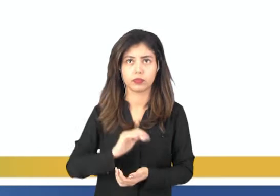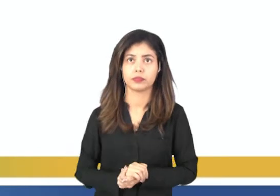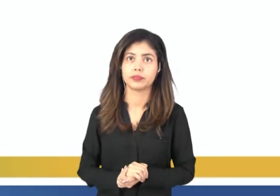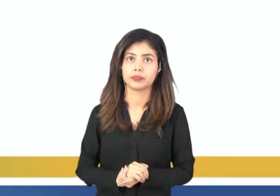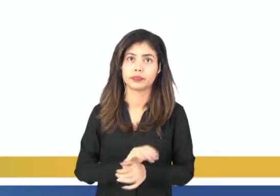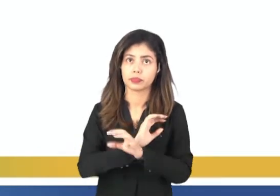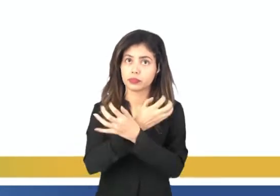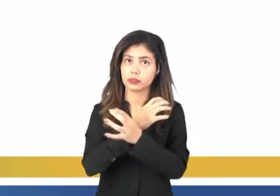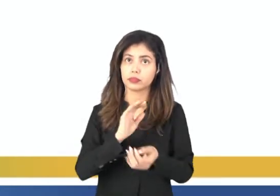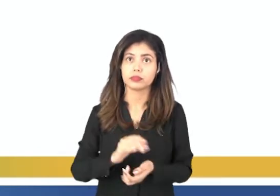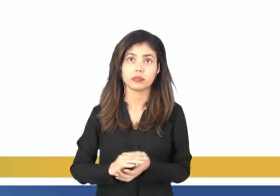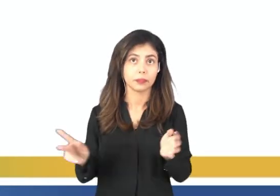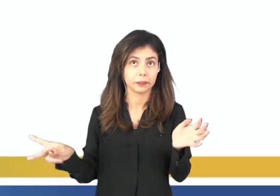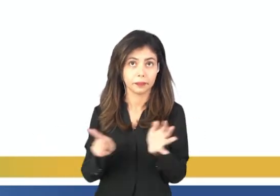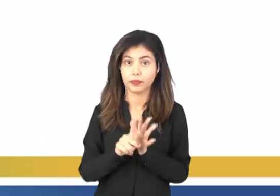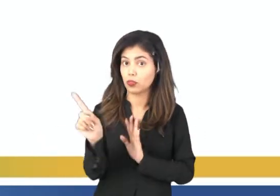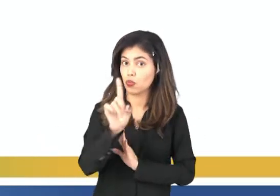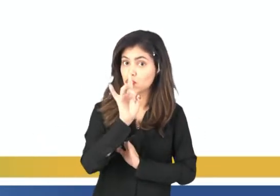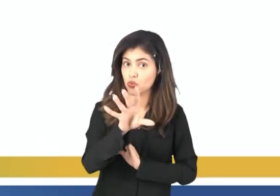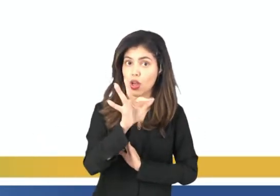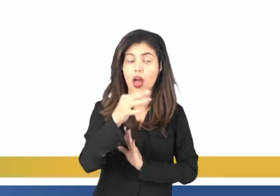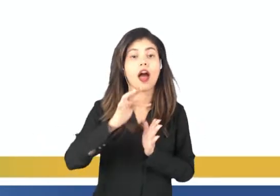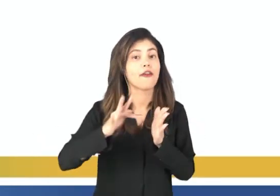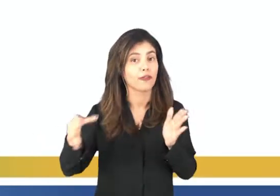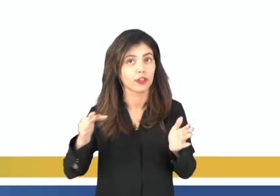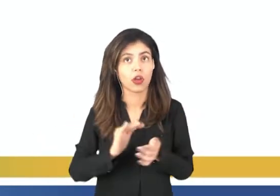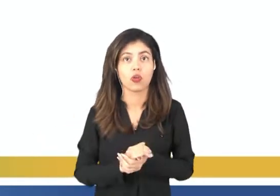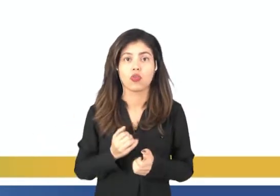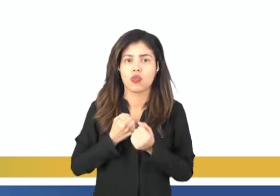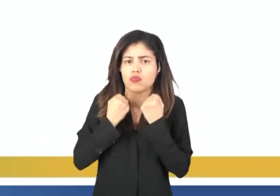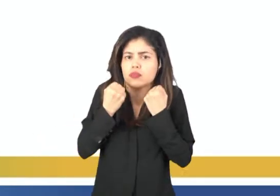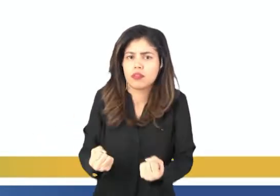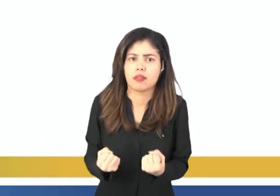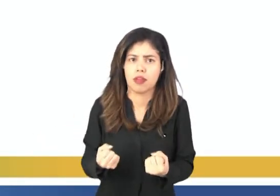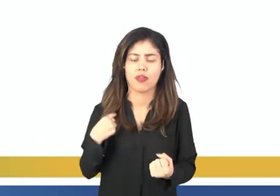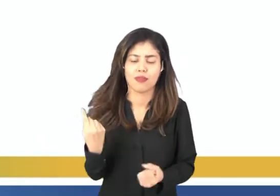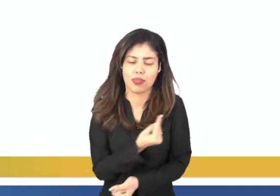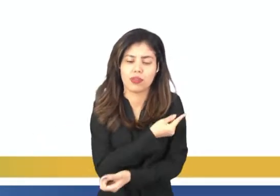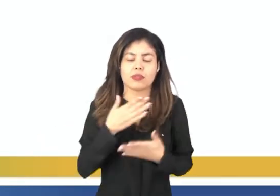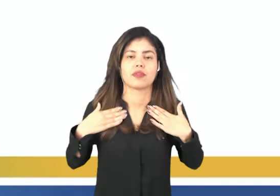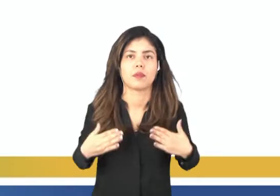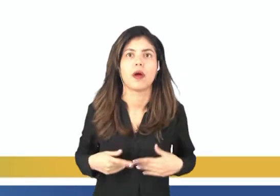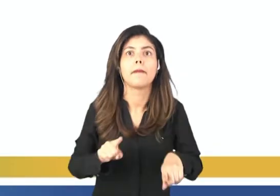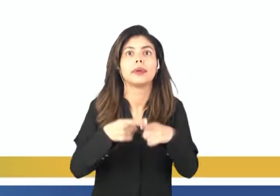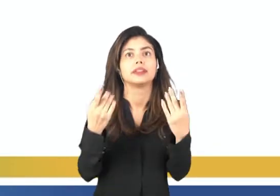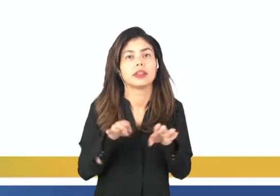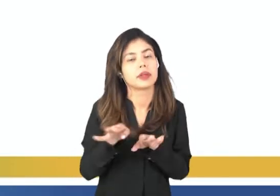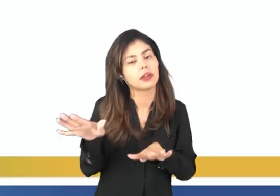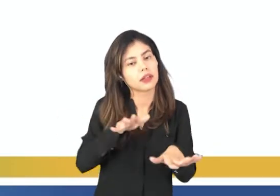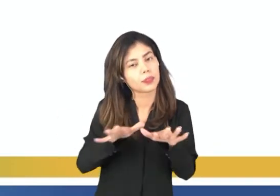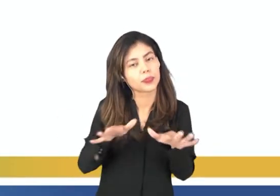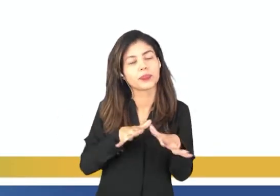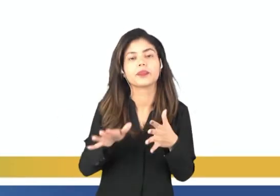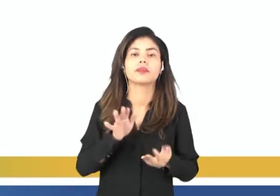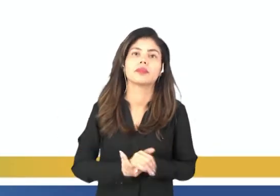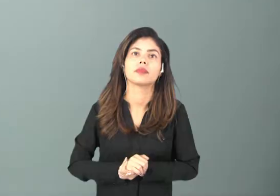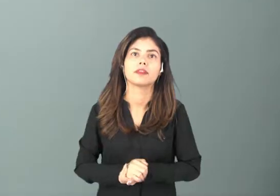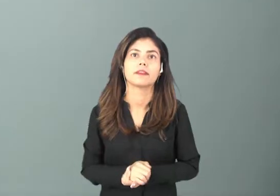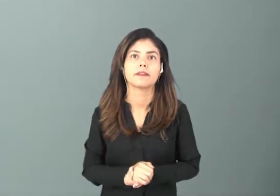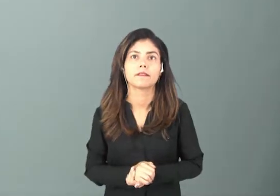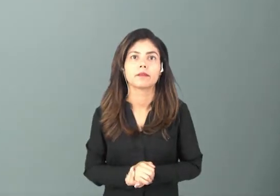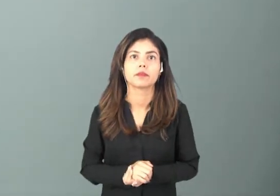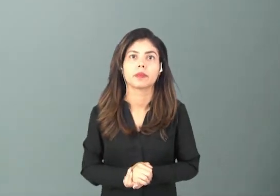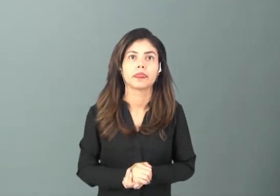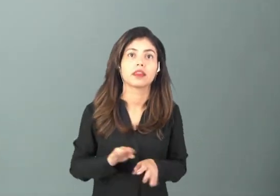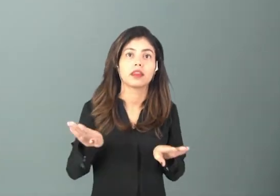ossos que vão estar garantido não somente a sustentação do nosso corpo como muitas pessoas também vai auxiliar diretamente na